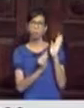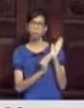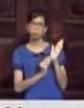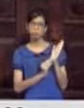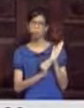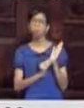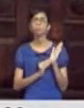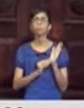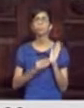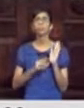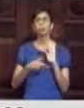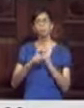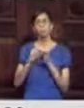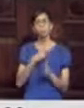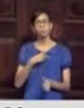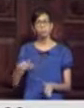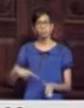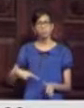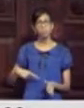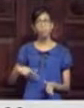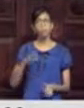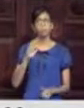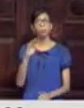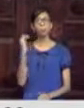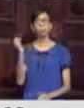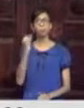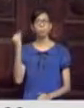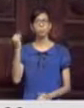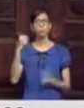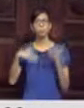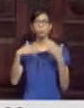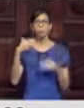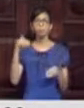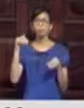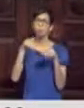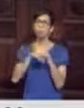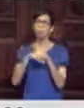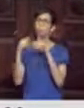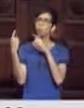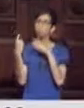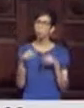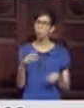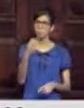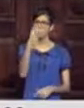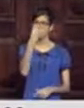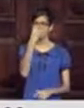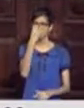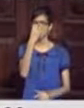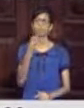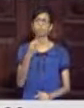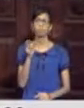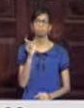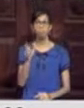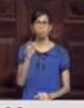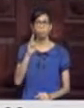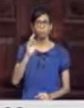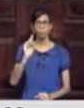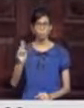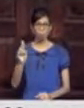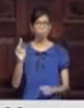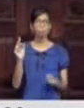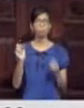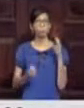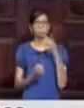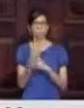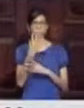estava presidindo, mas é importante falar para registrar meu voto contra essa palhaçada. O bilhete único, quando ele foi